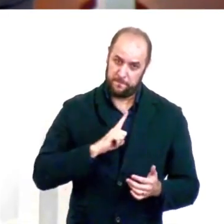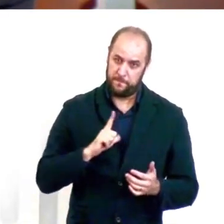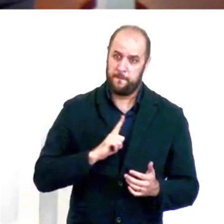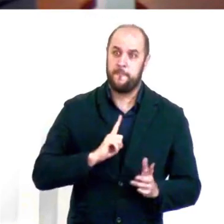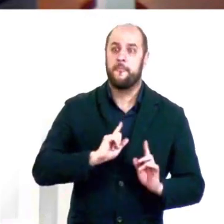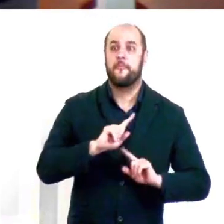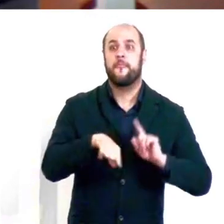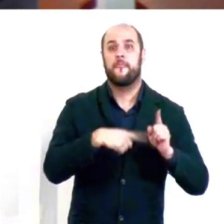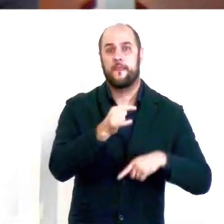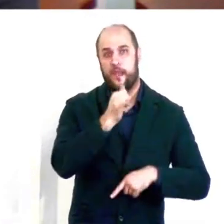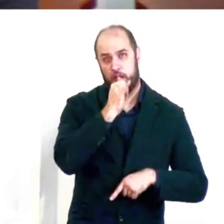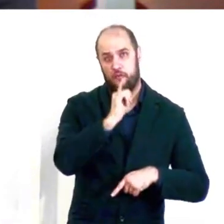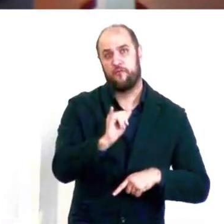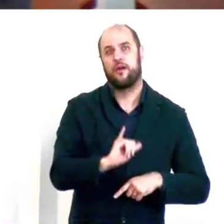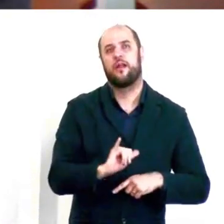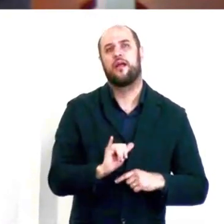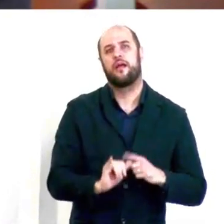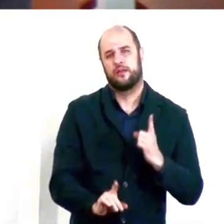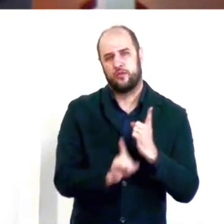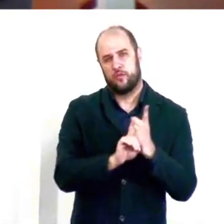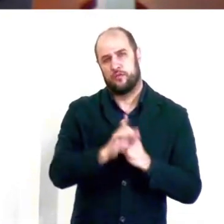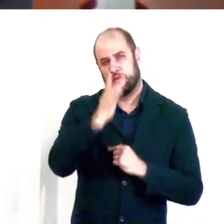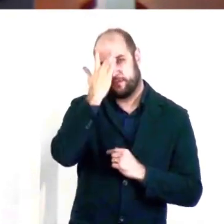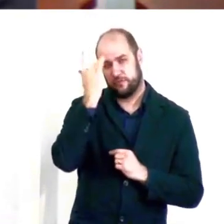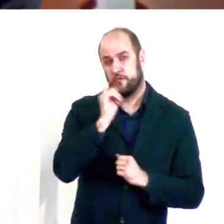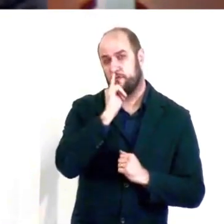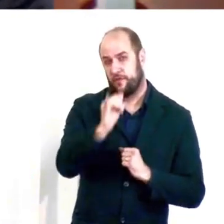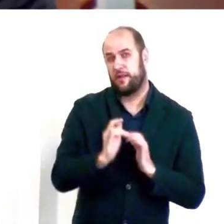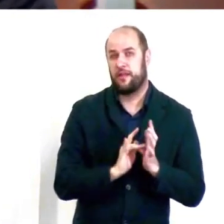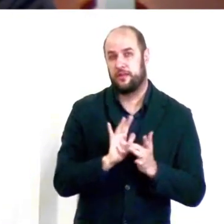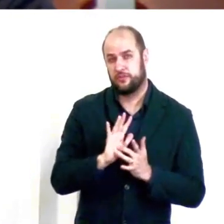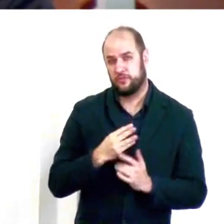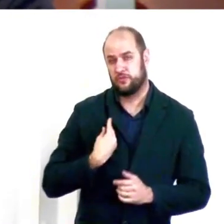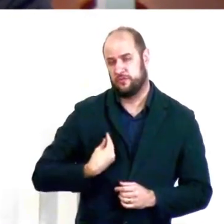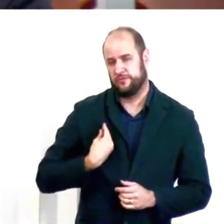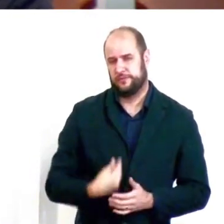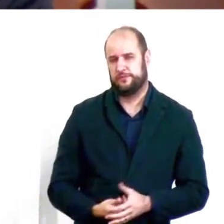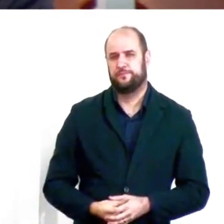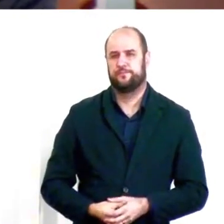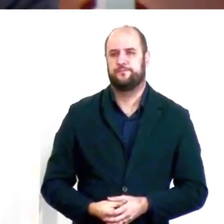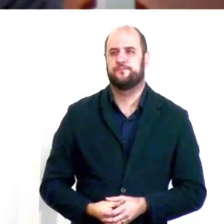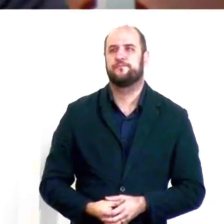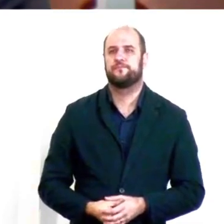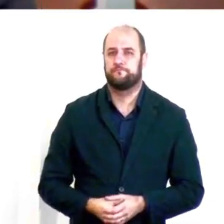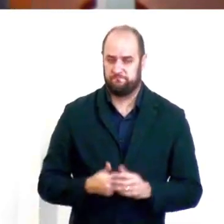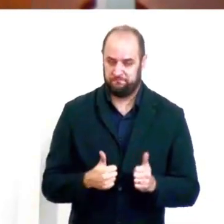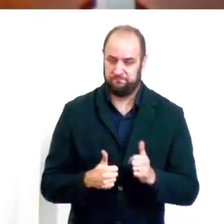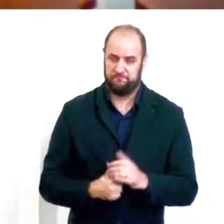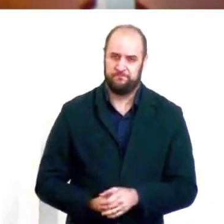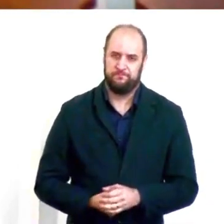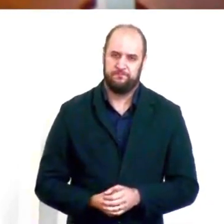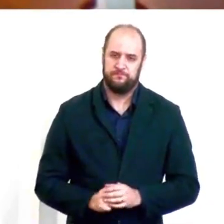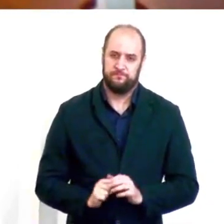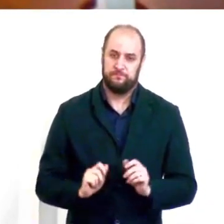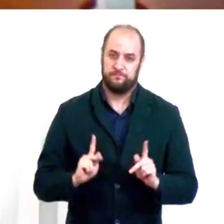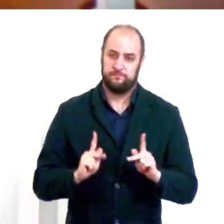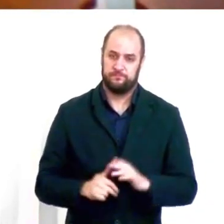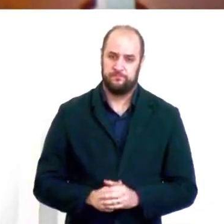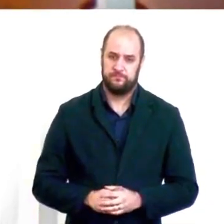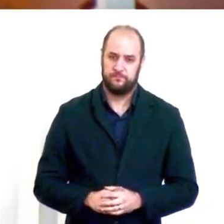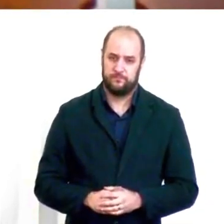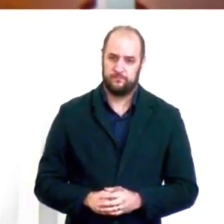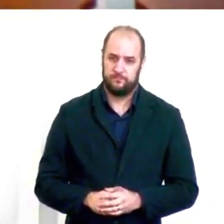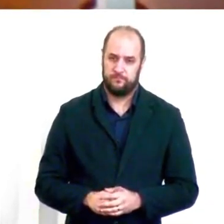depois daqui encontrar essa criança e falar de Jesus para ela. Tá bom? Ok. Queridos,